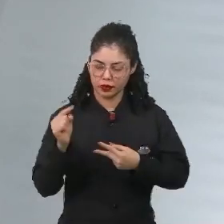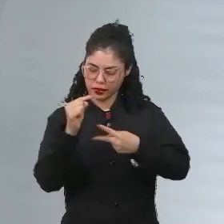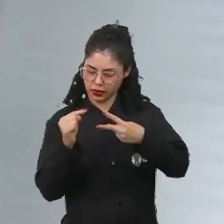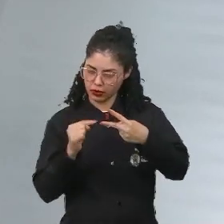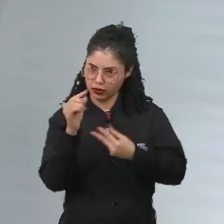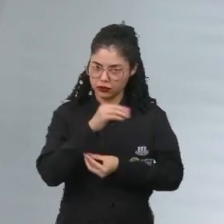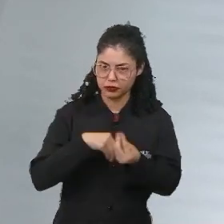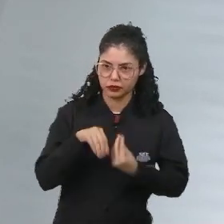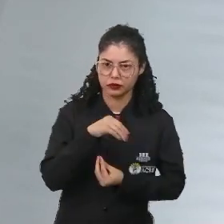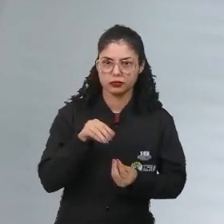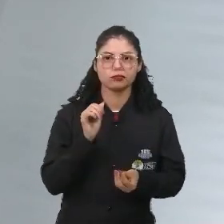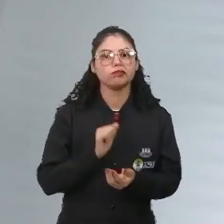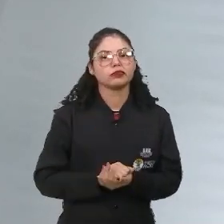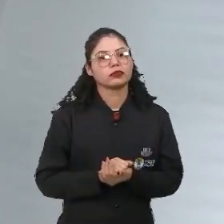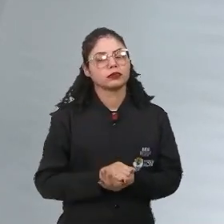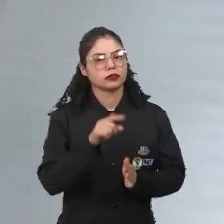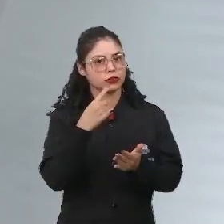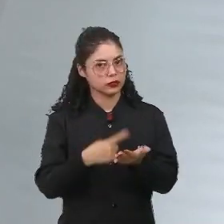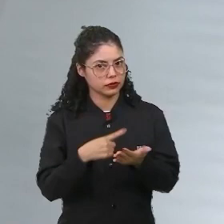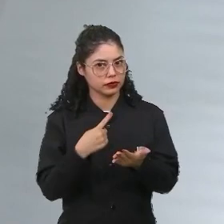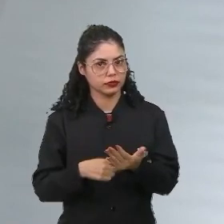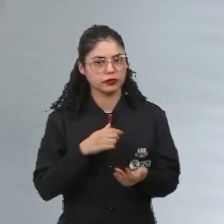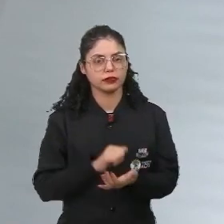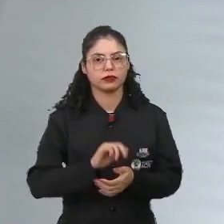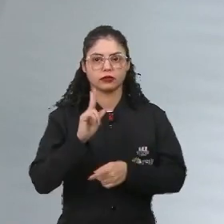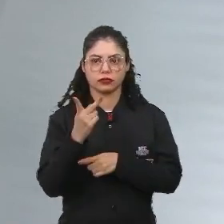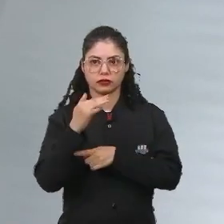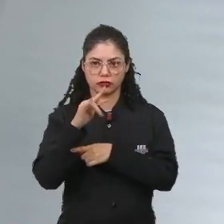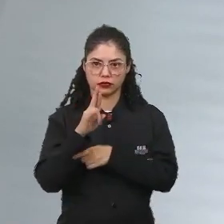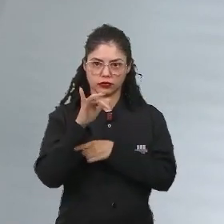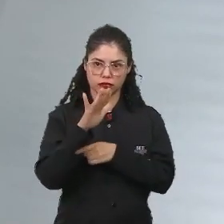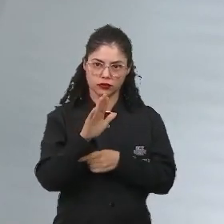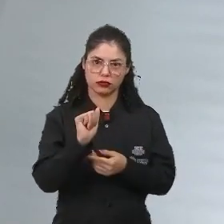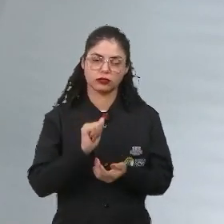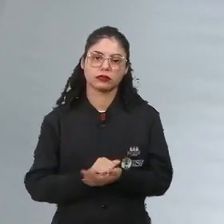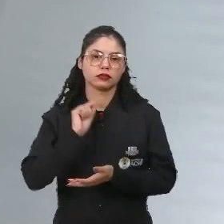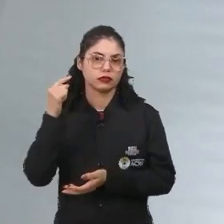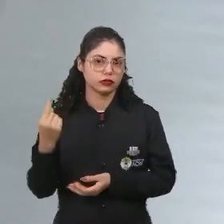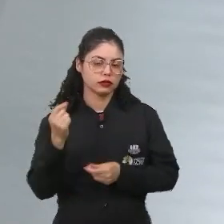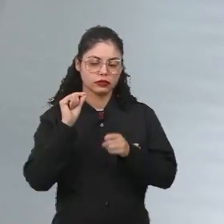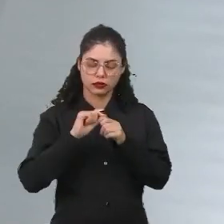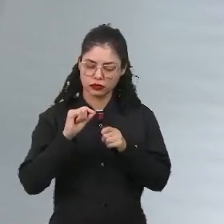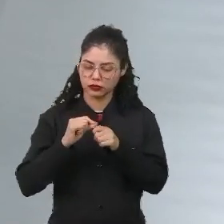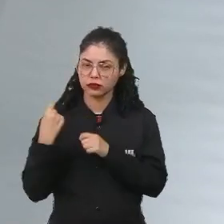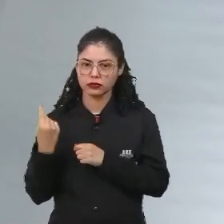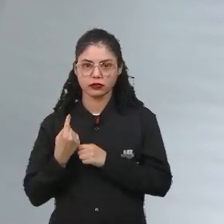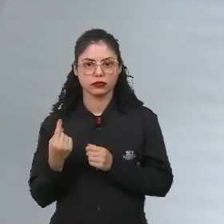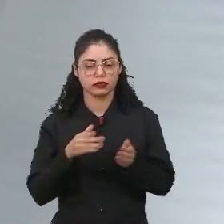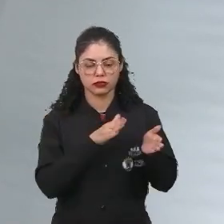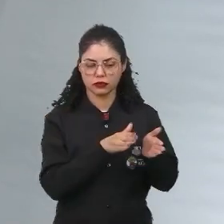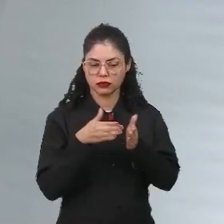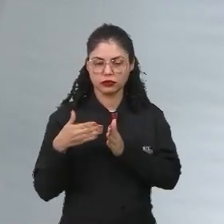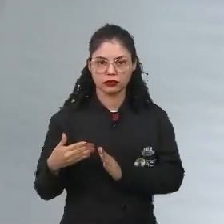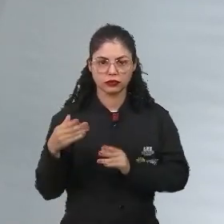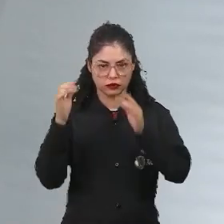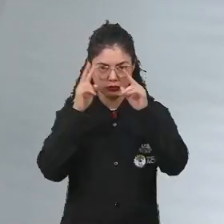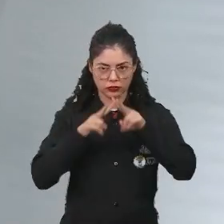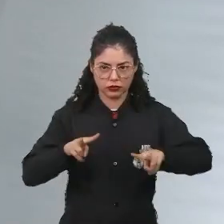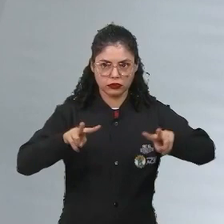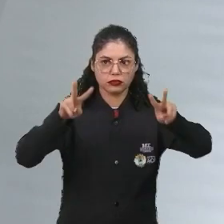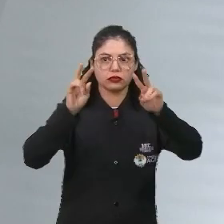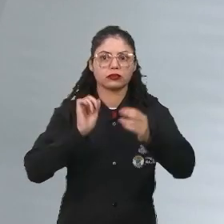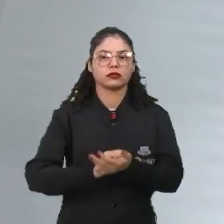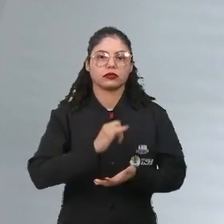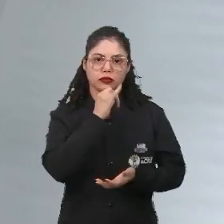de misturas. As misturas consideradas homogêneas, que são aquelas formadas por uma única fase visível. Um